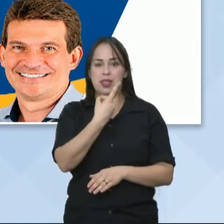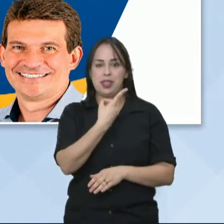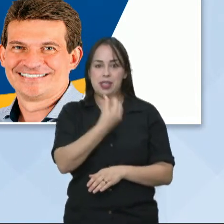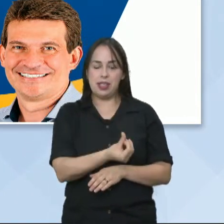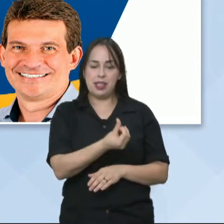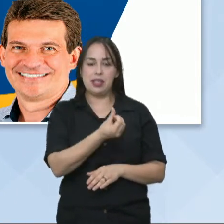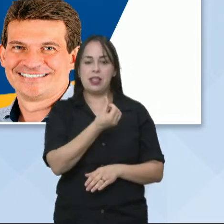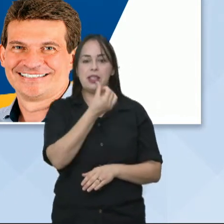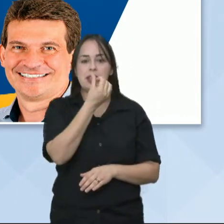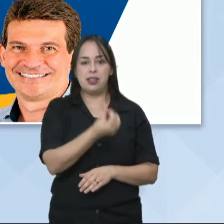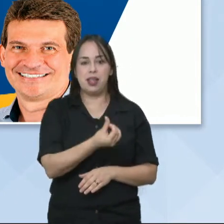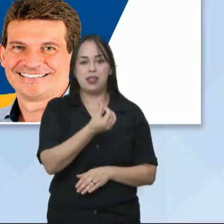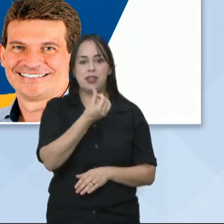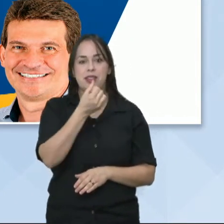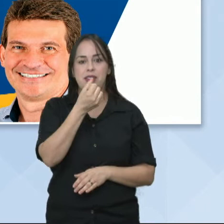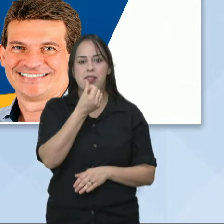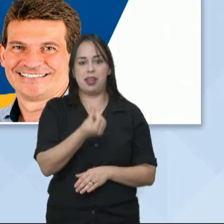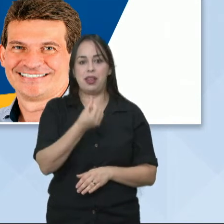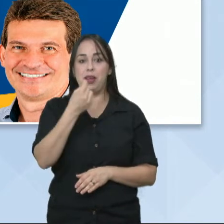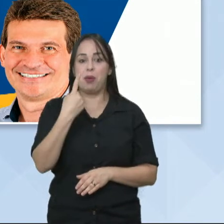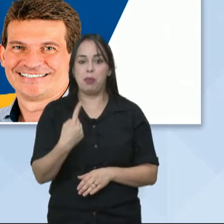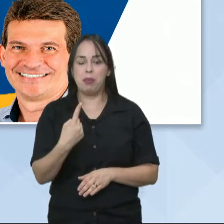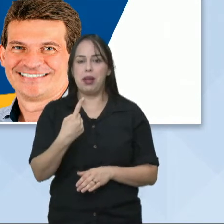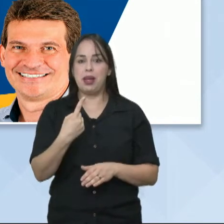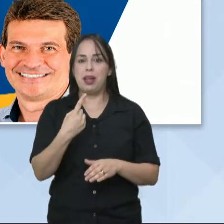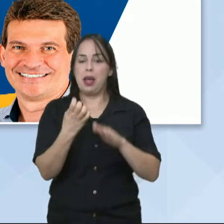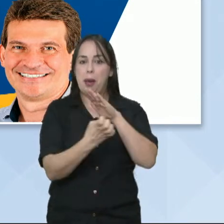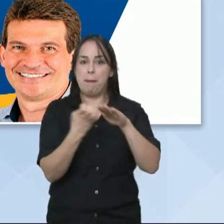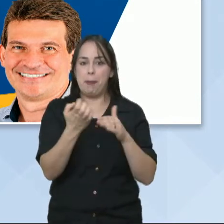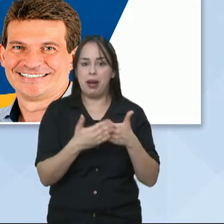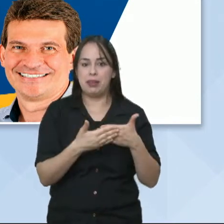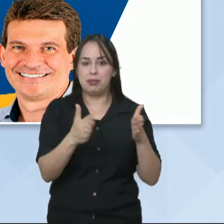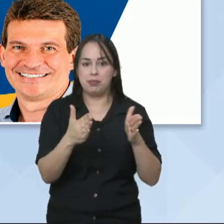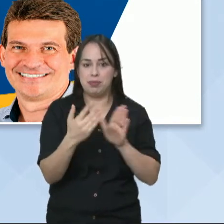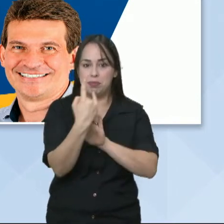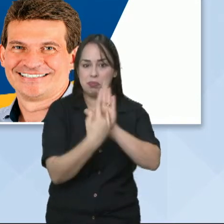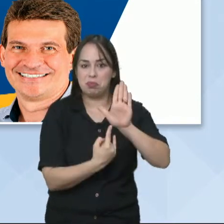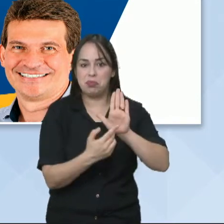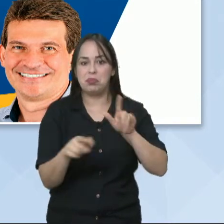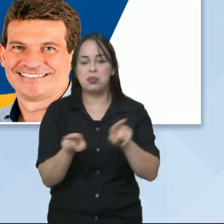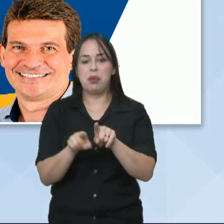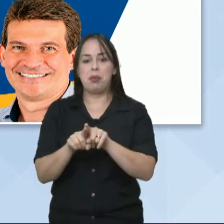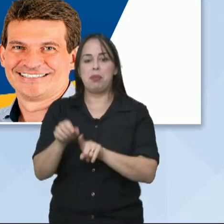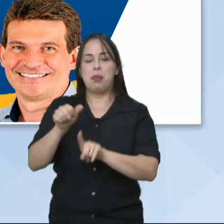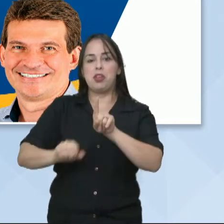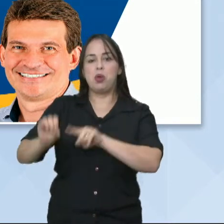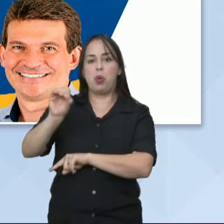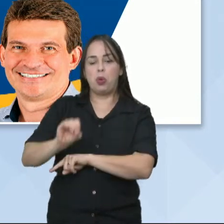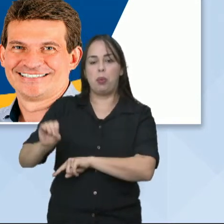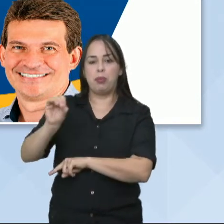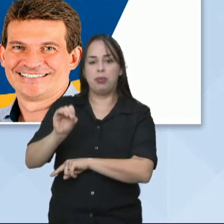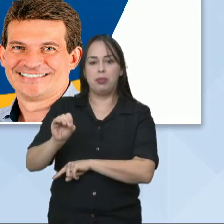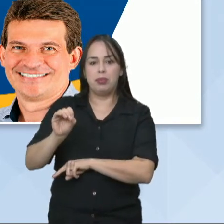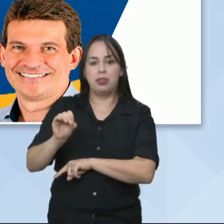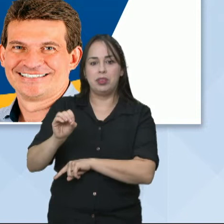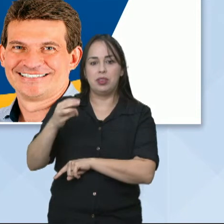661 empresas abertas. Né? Agora, em outubro,